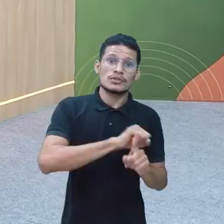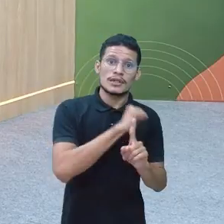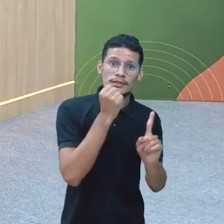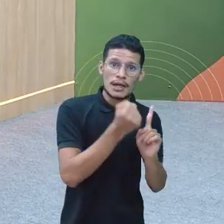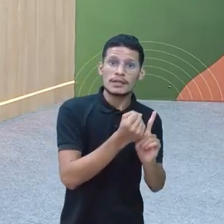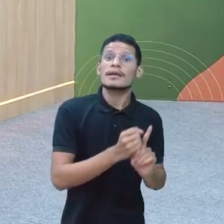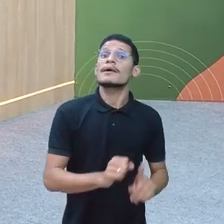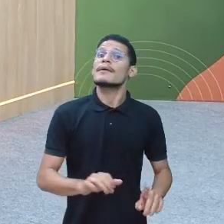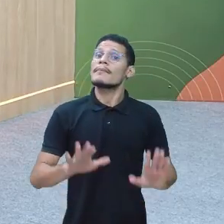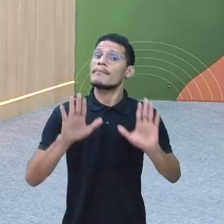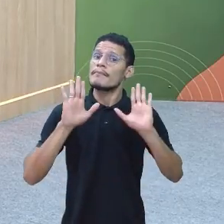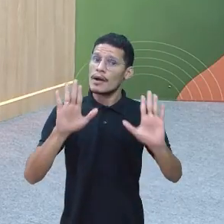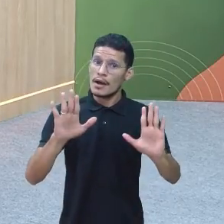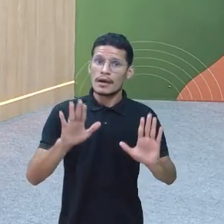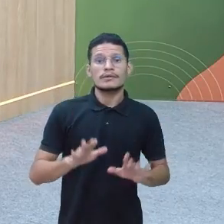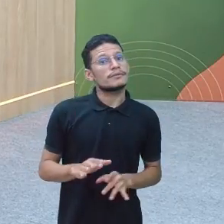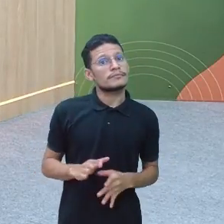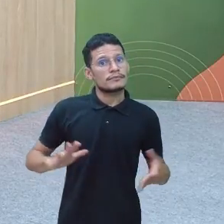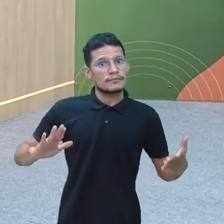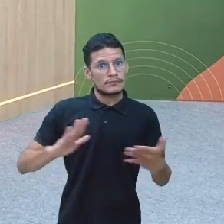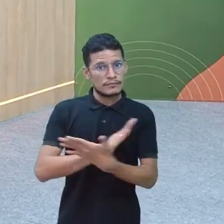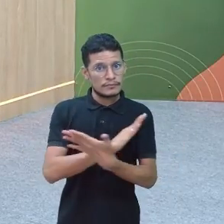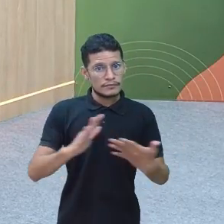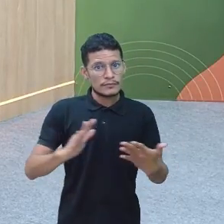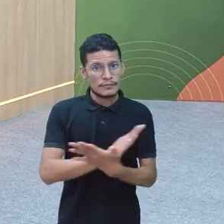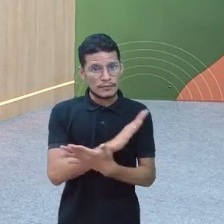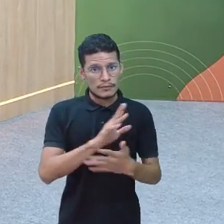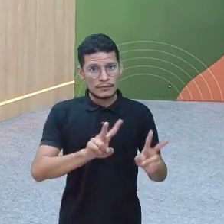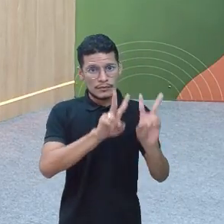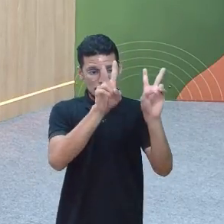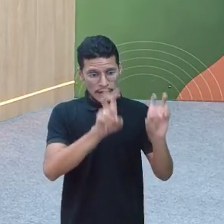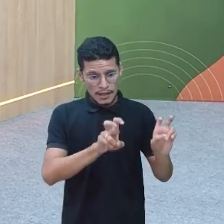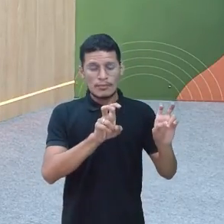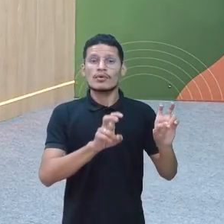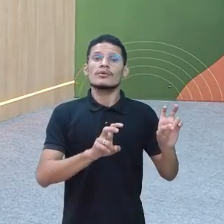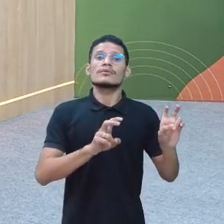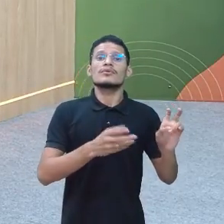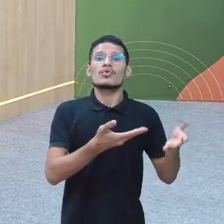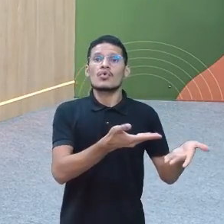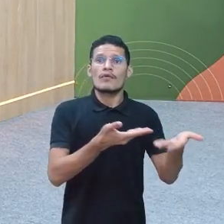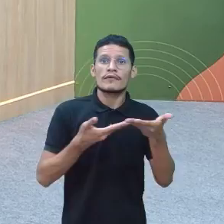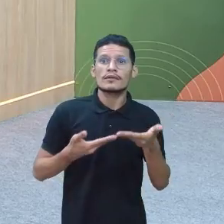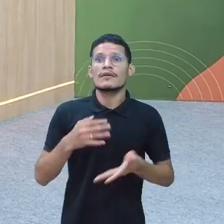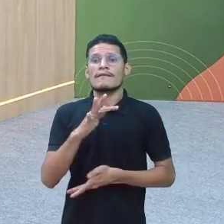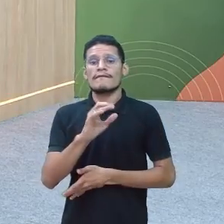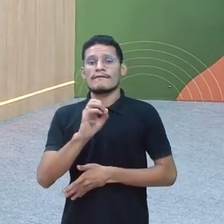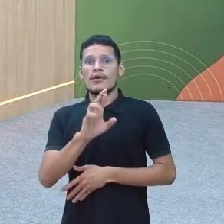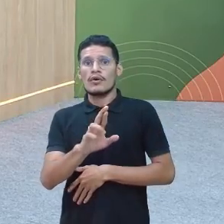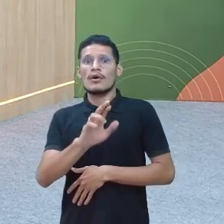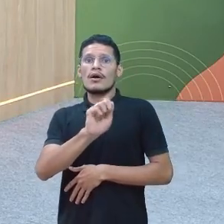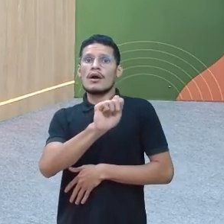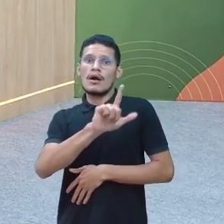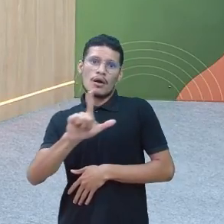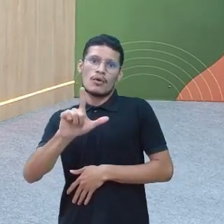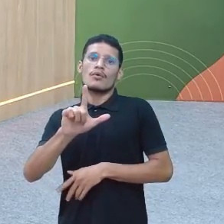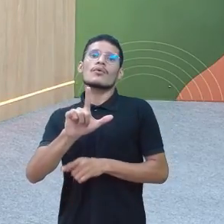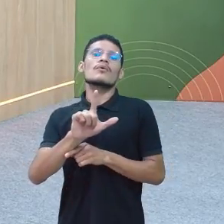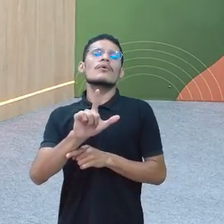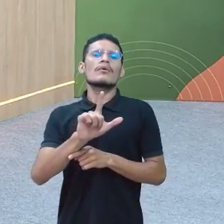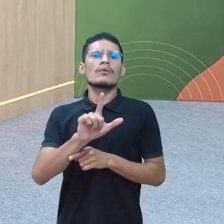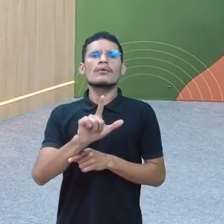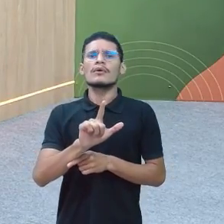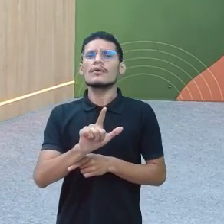às vezes ele levava no seu termo, no seu convite, o termo forró, ou